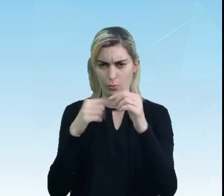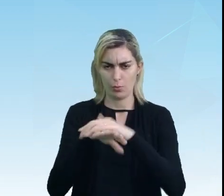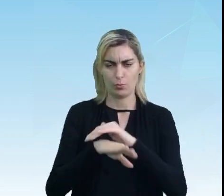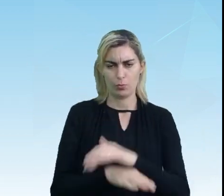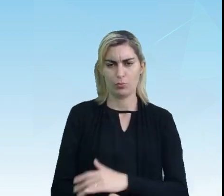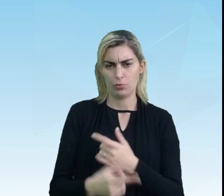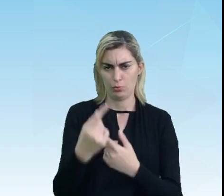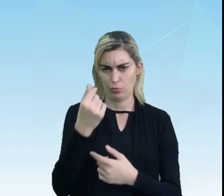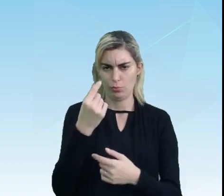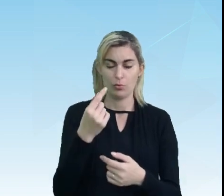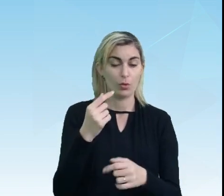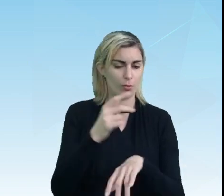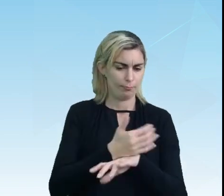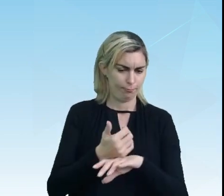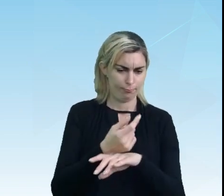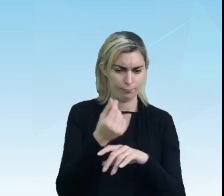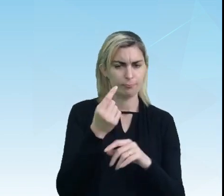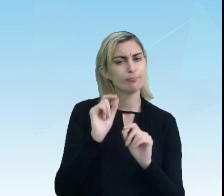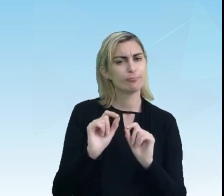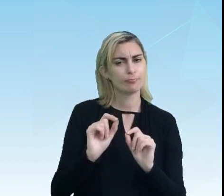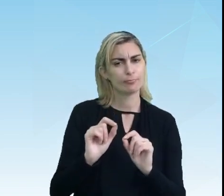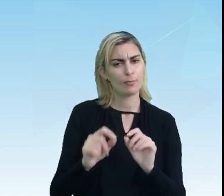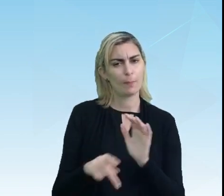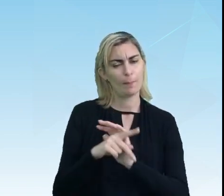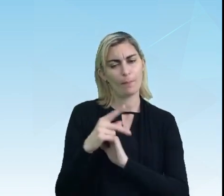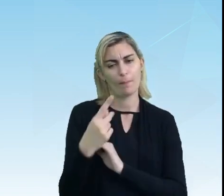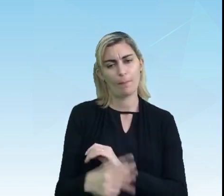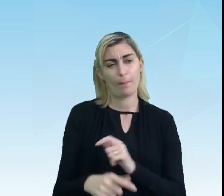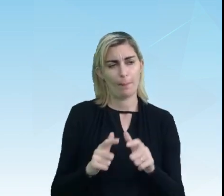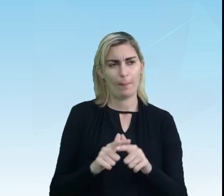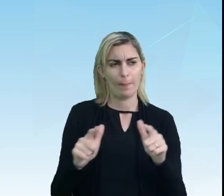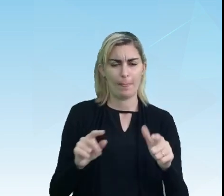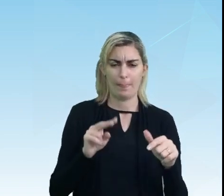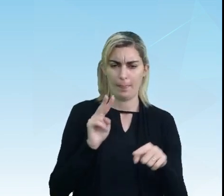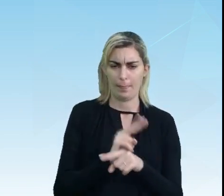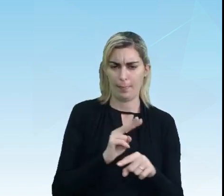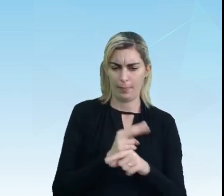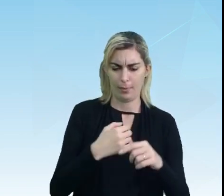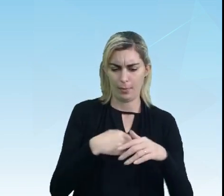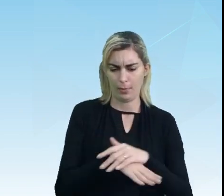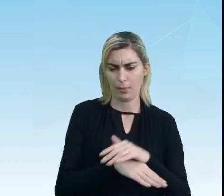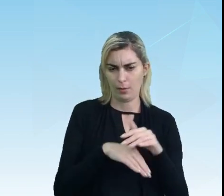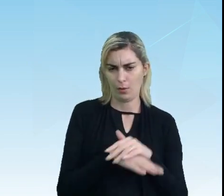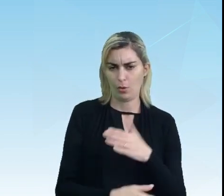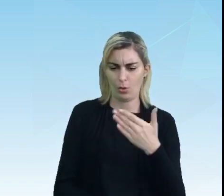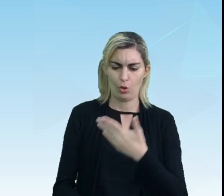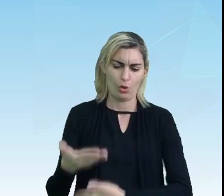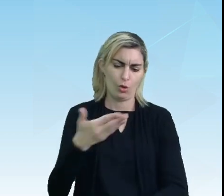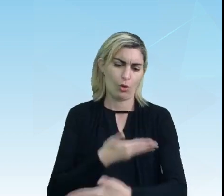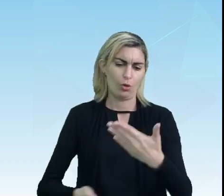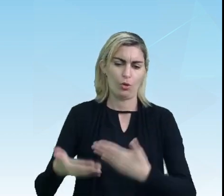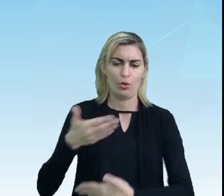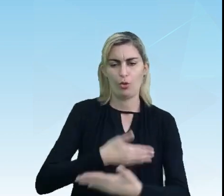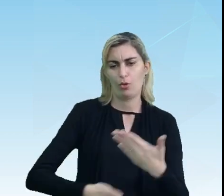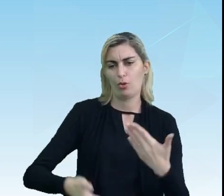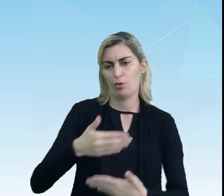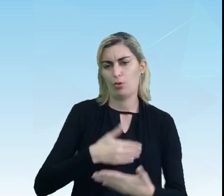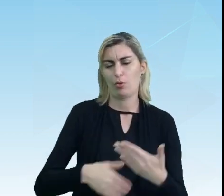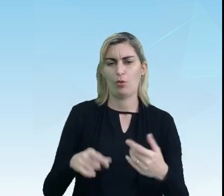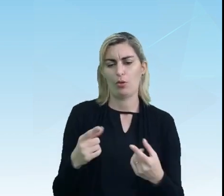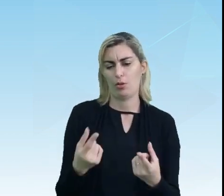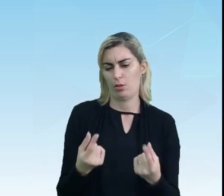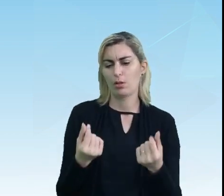tá? E esse capital vai corresponder muito mais à reserva de bens da troca que vai gerar